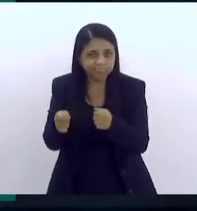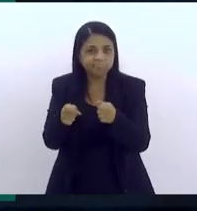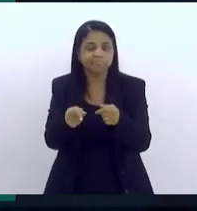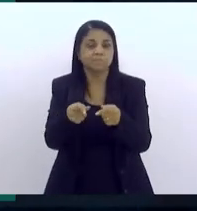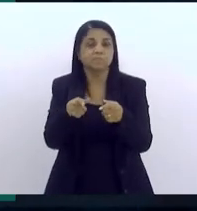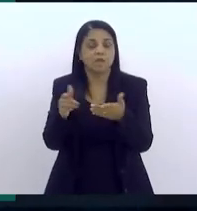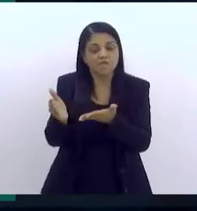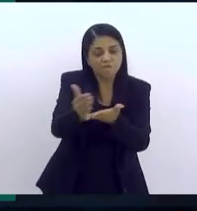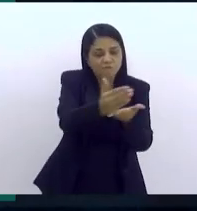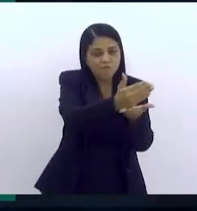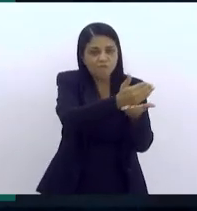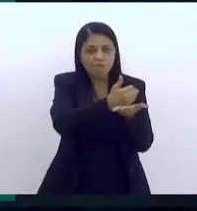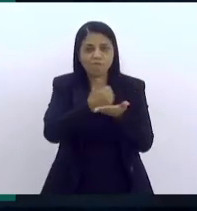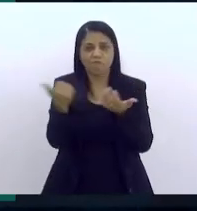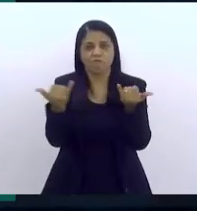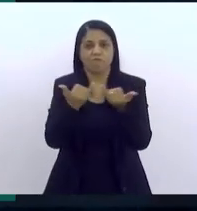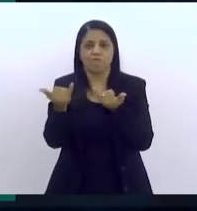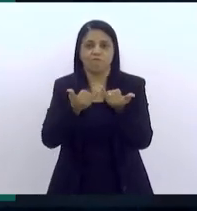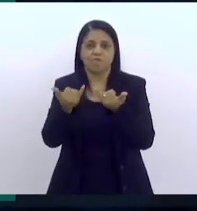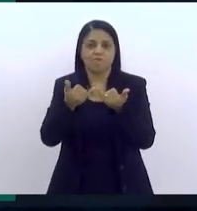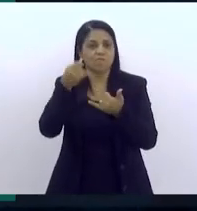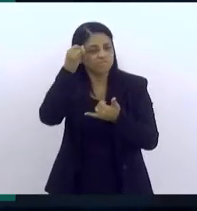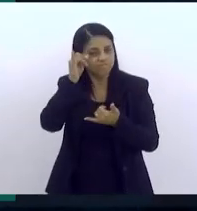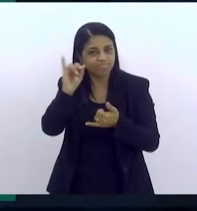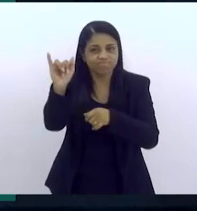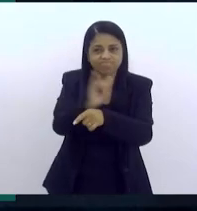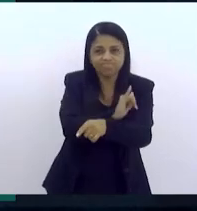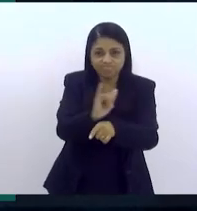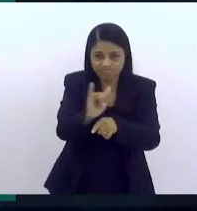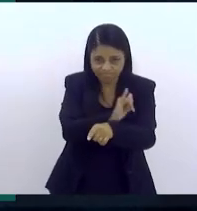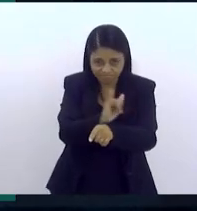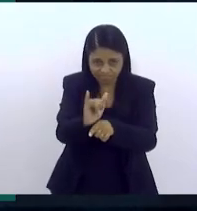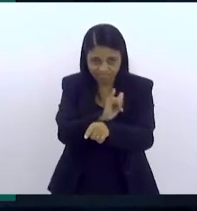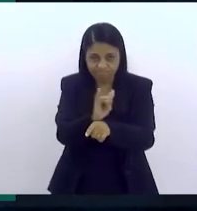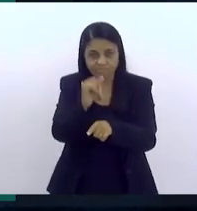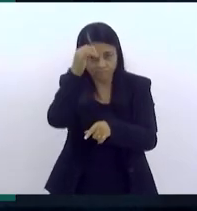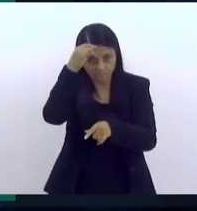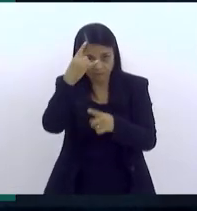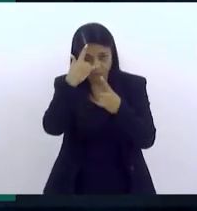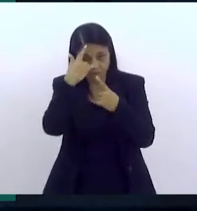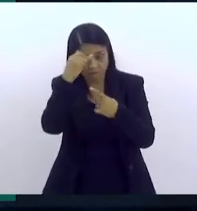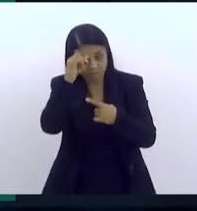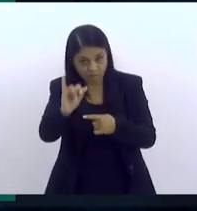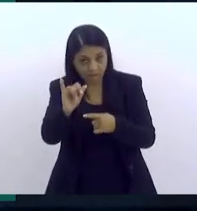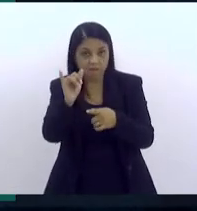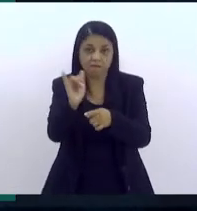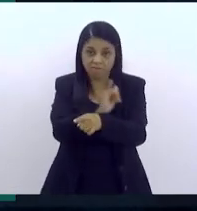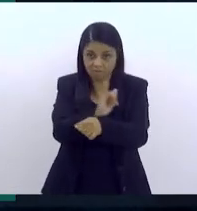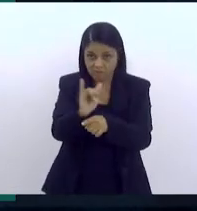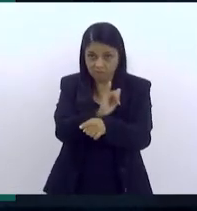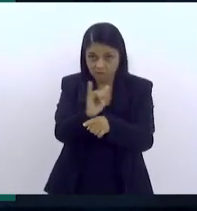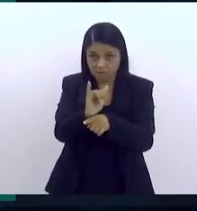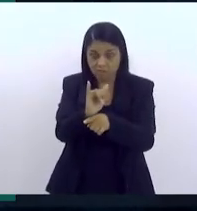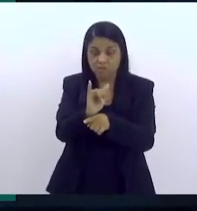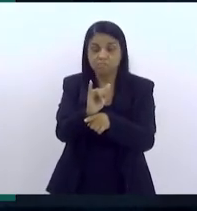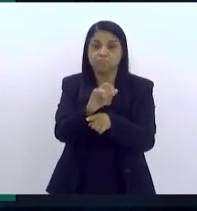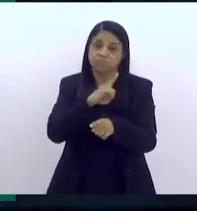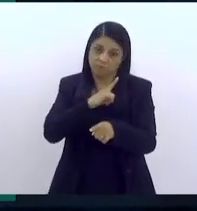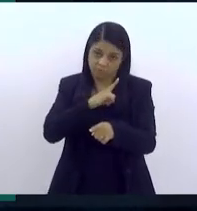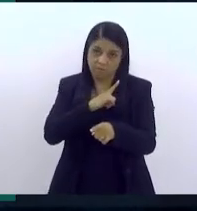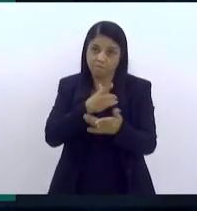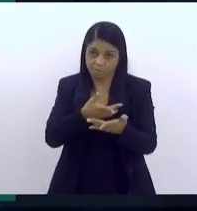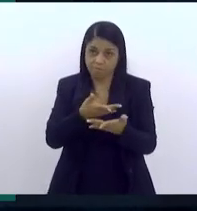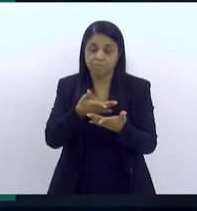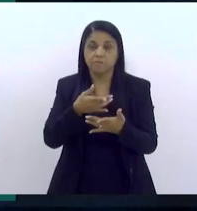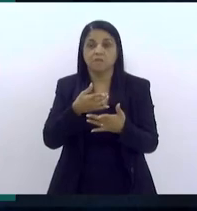coletadas e sugerir estratégias de prevenção à violência E aí quando no guia né a gente Traz essa